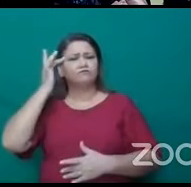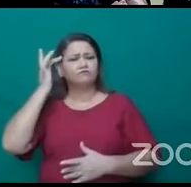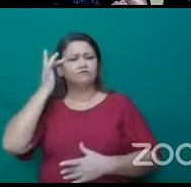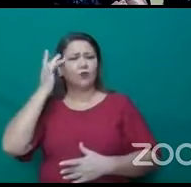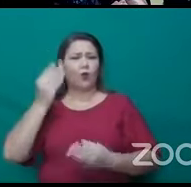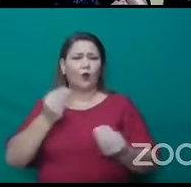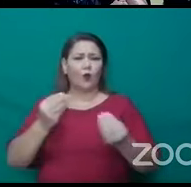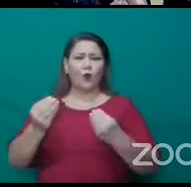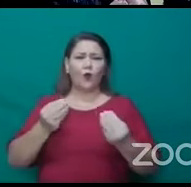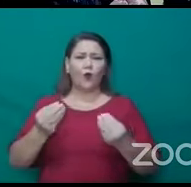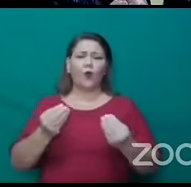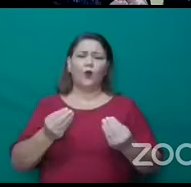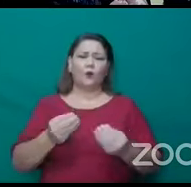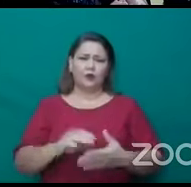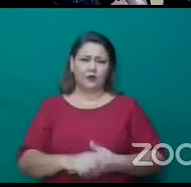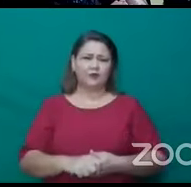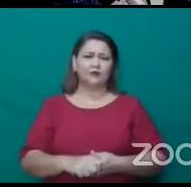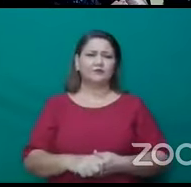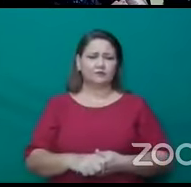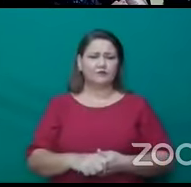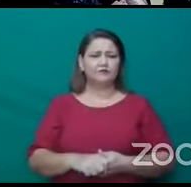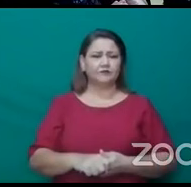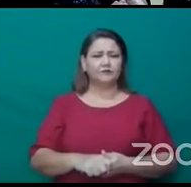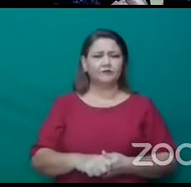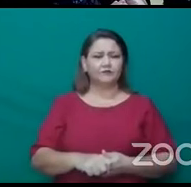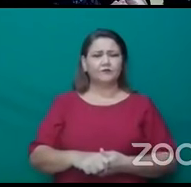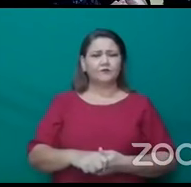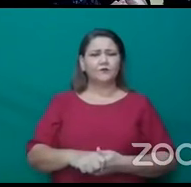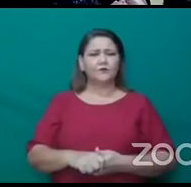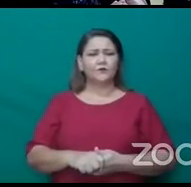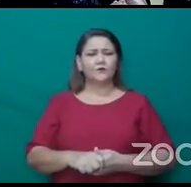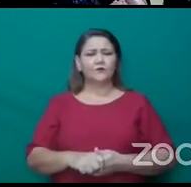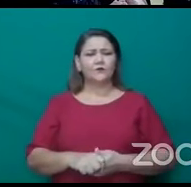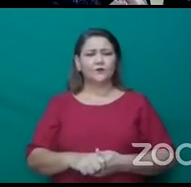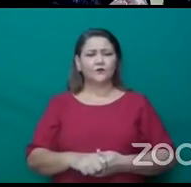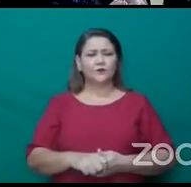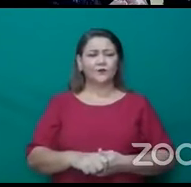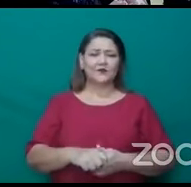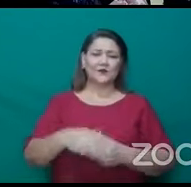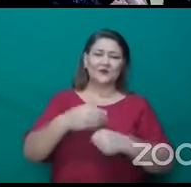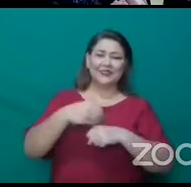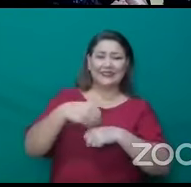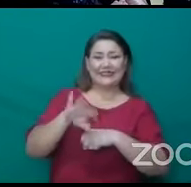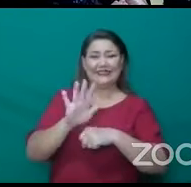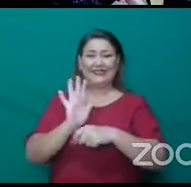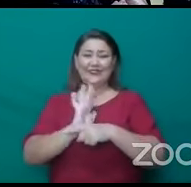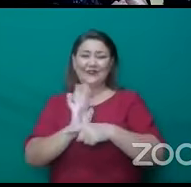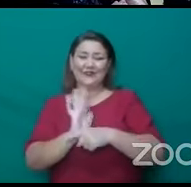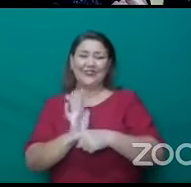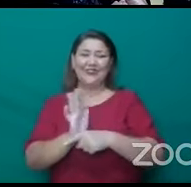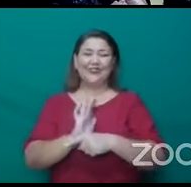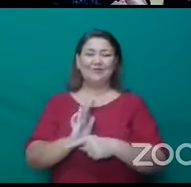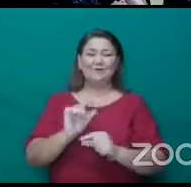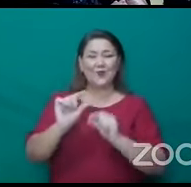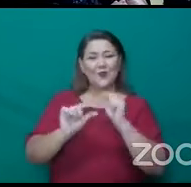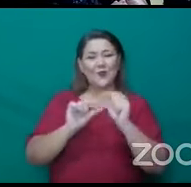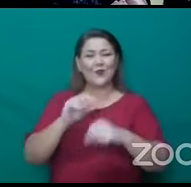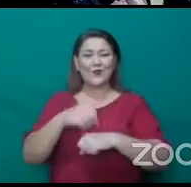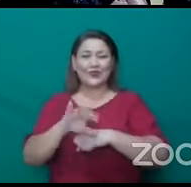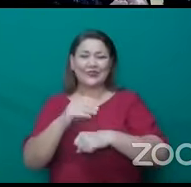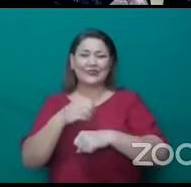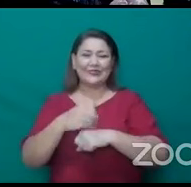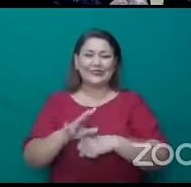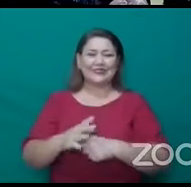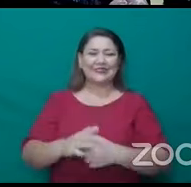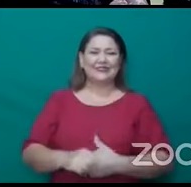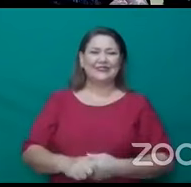mais literal possível ali, porque ela perde os pais, enfim. Eu já tô falando spoiler de novo, não Não consigo. tem Mas jeito. Aqui enfim. é um bate-papo